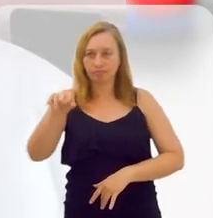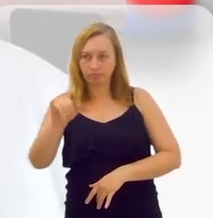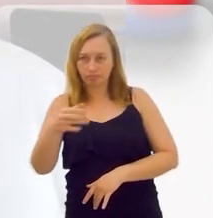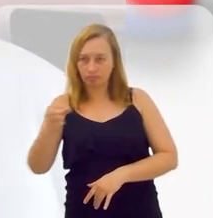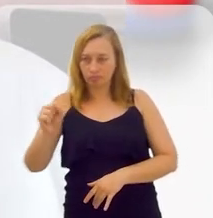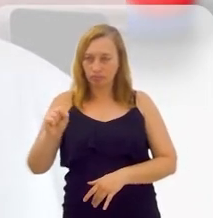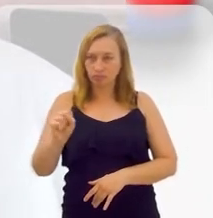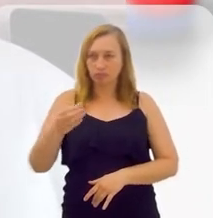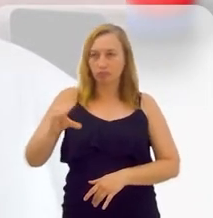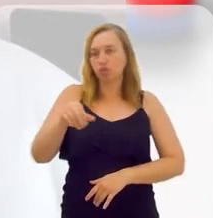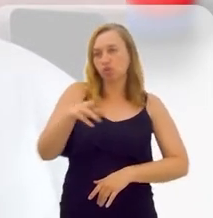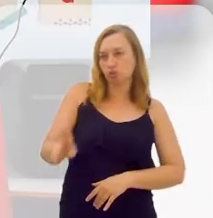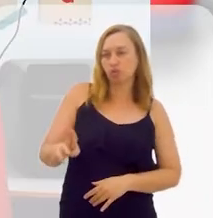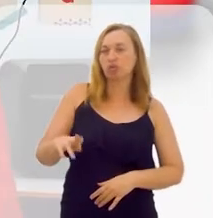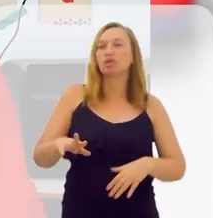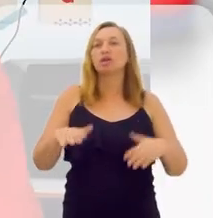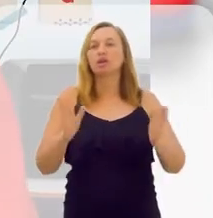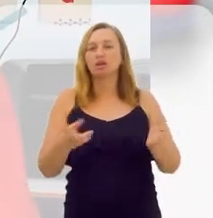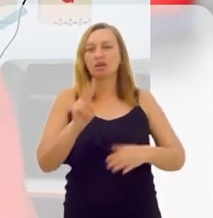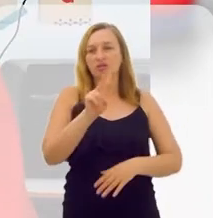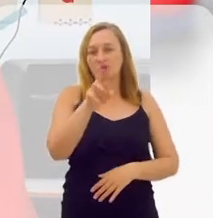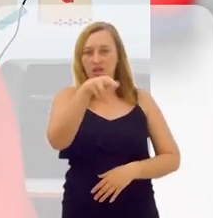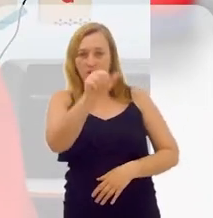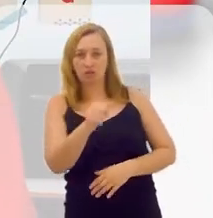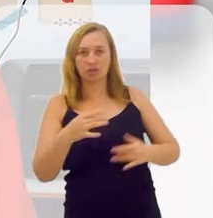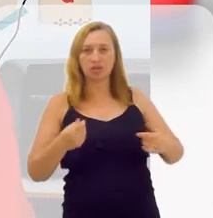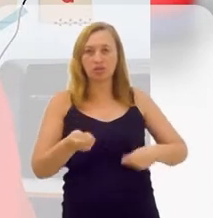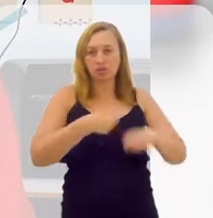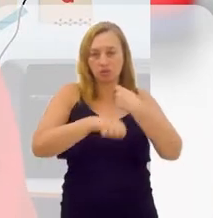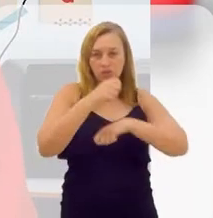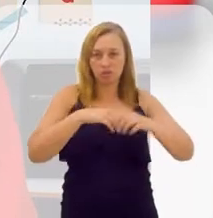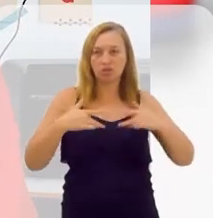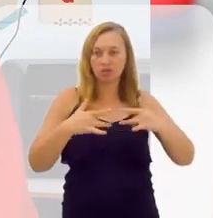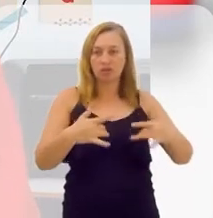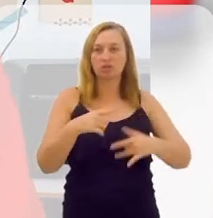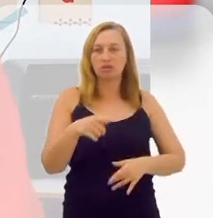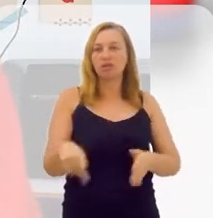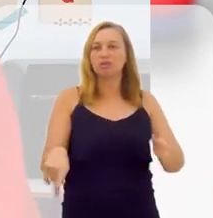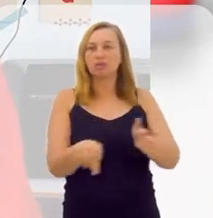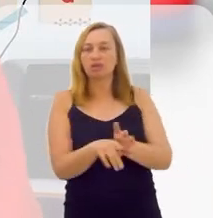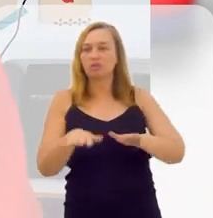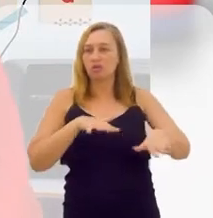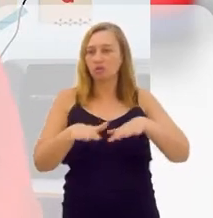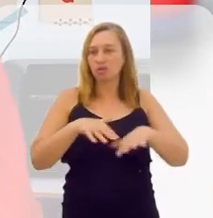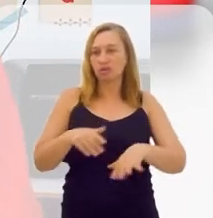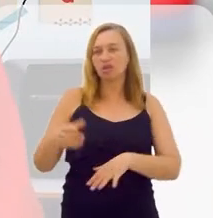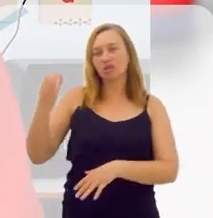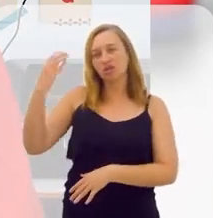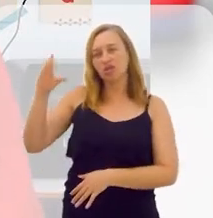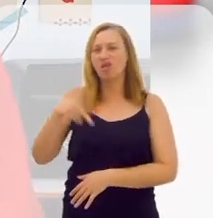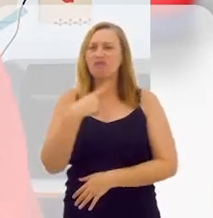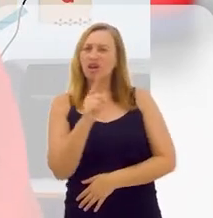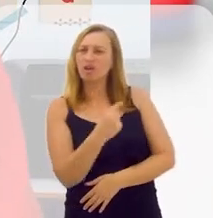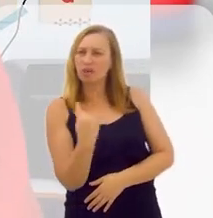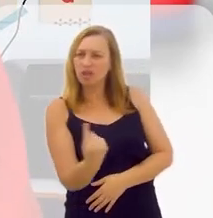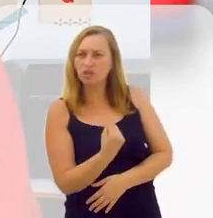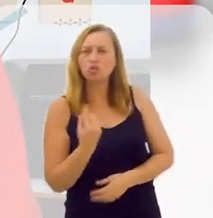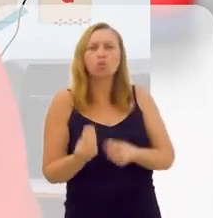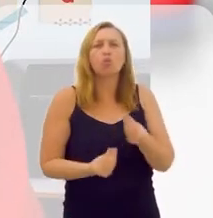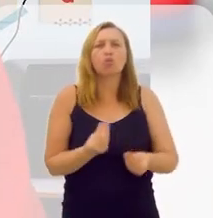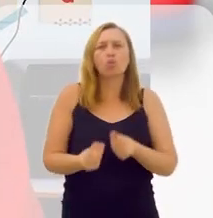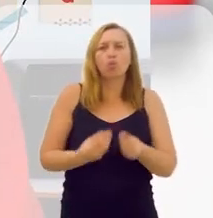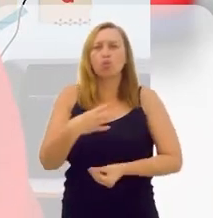Itaipuaçu. Verônica, falando também de economia solidária, você que também faz parte aí de um movimento em Niterói, fala pra